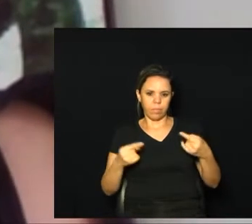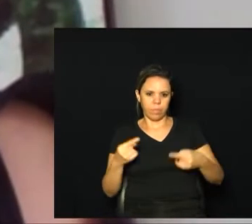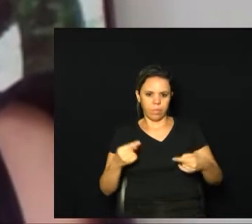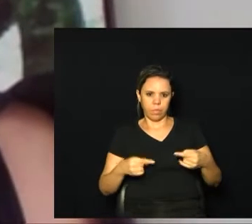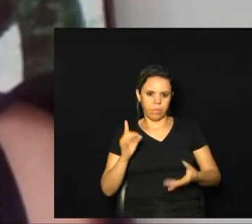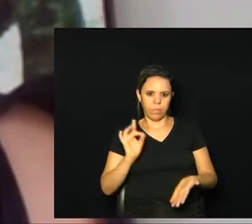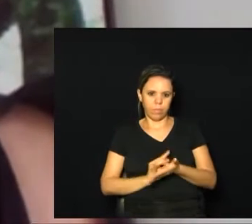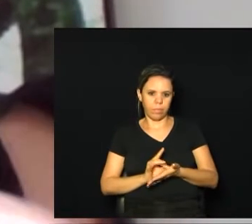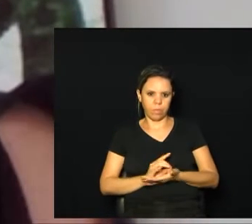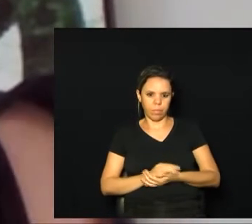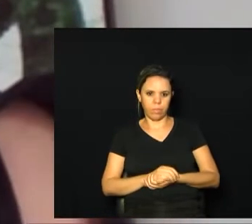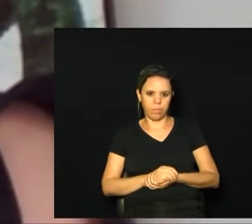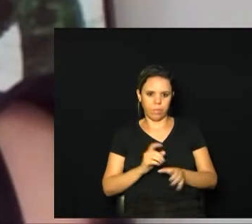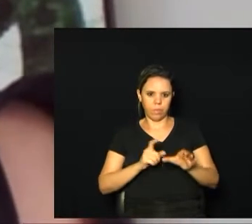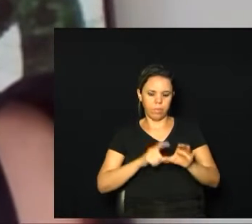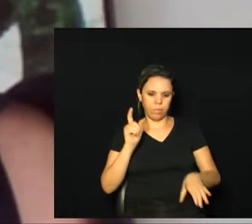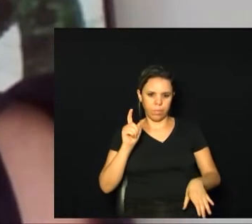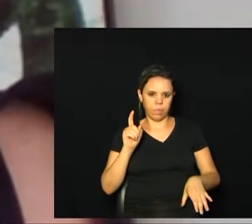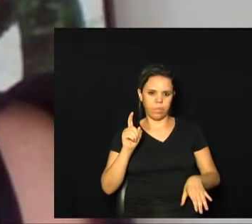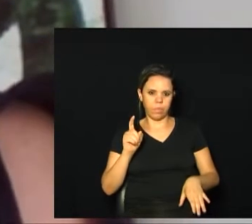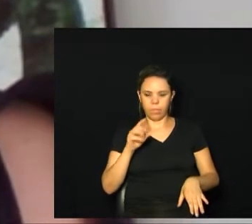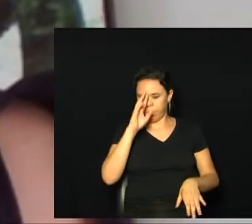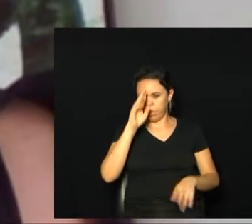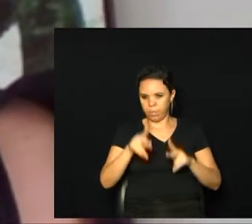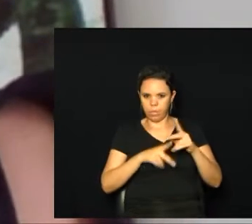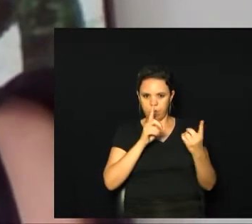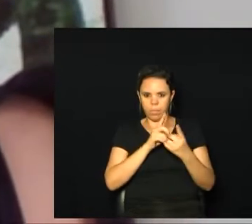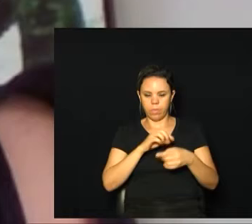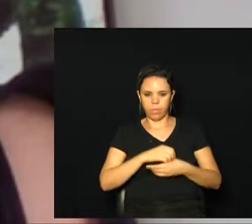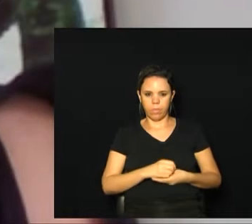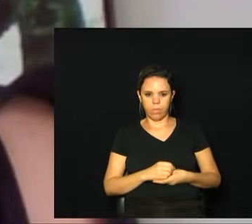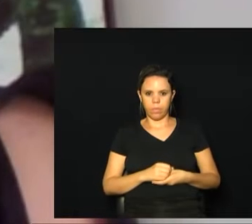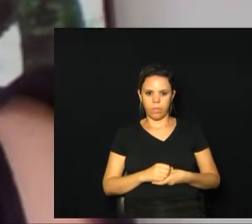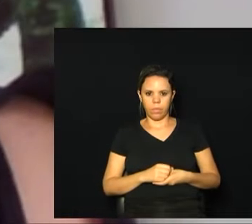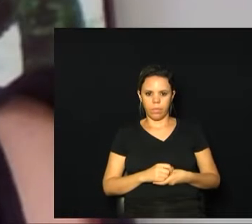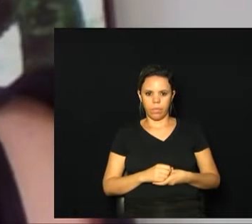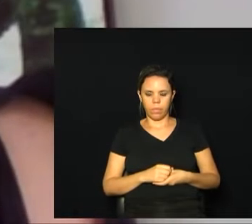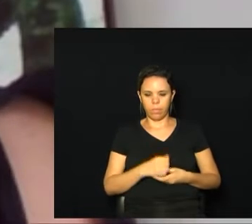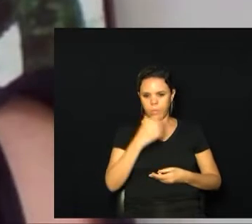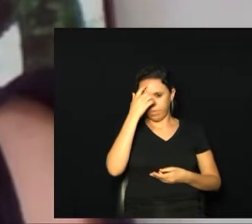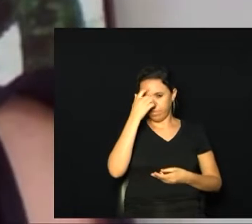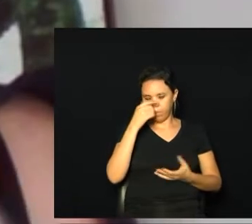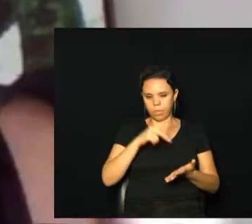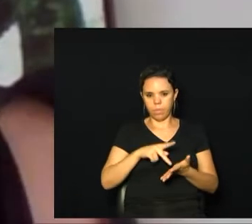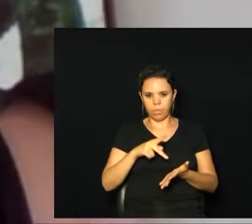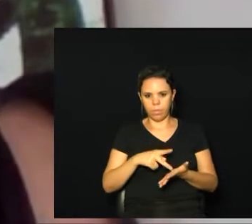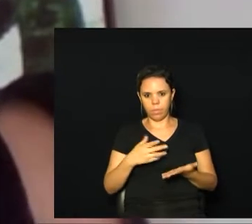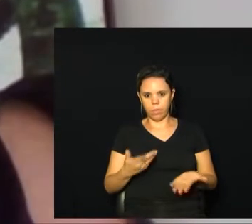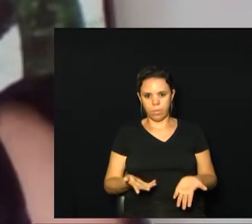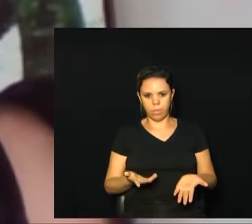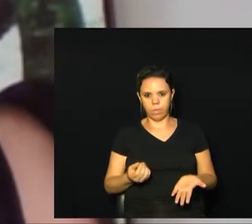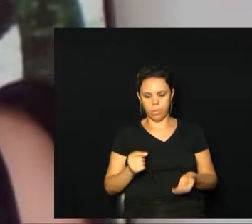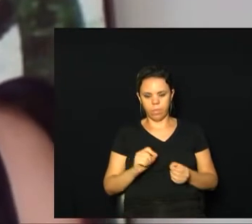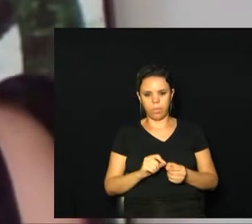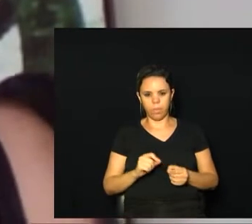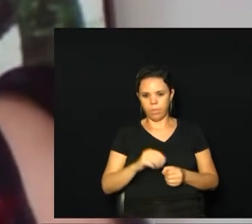fato. É a questão da autonomia dos titulares desses serviços, né, então que na verdade... O que